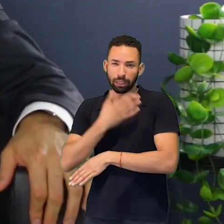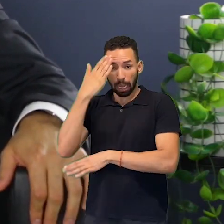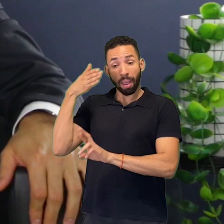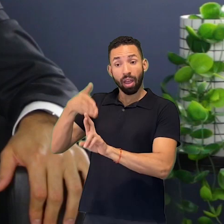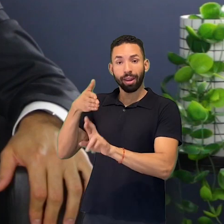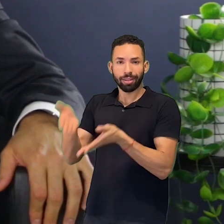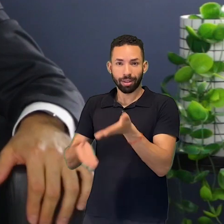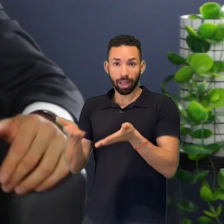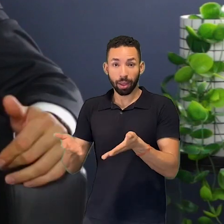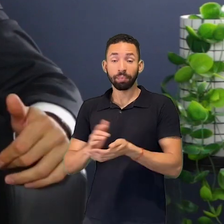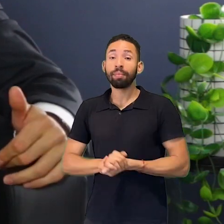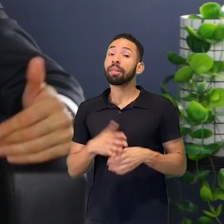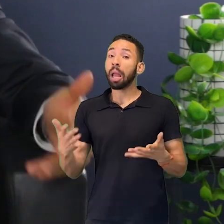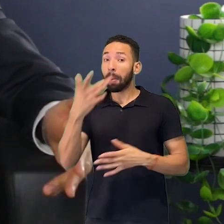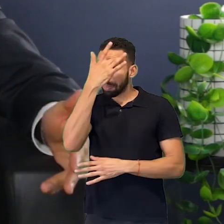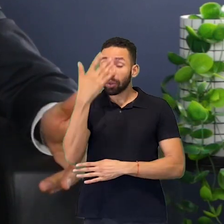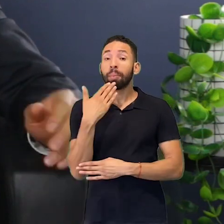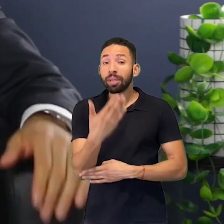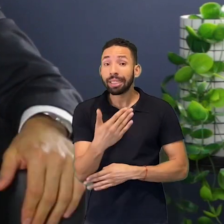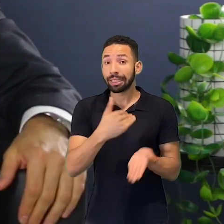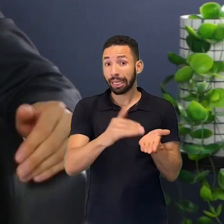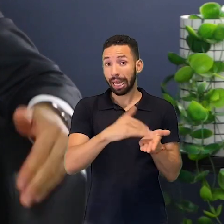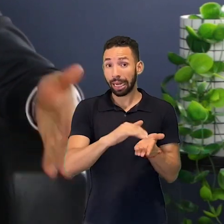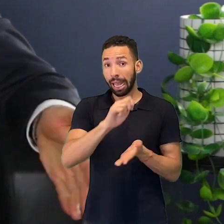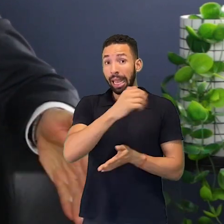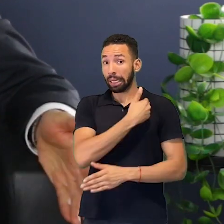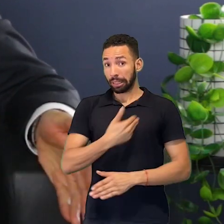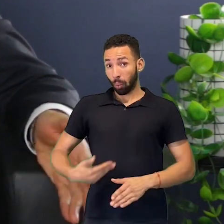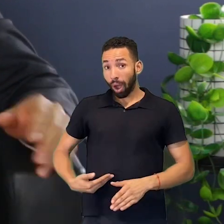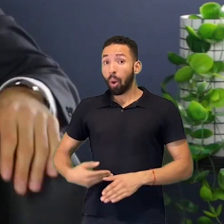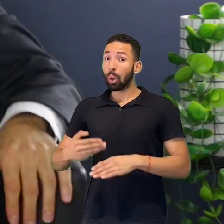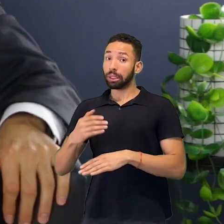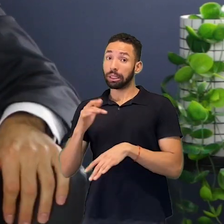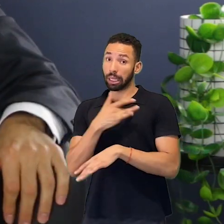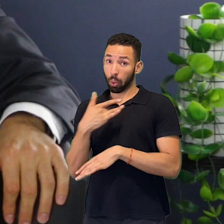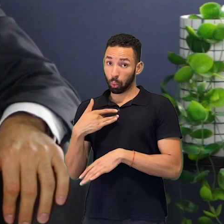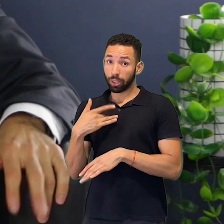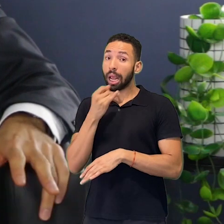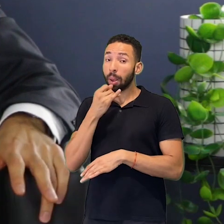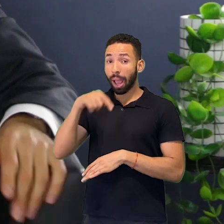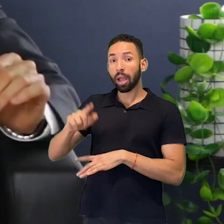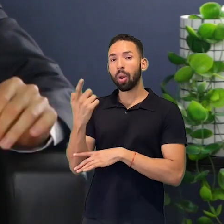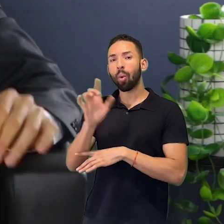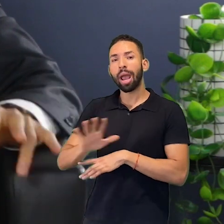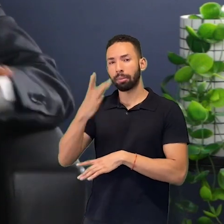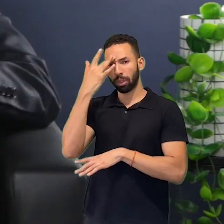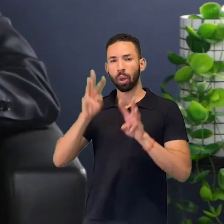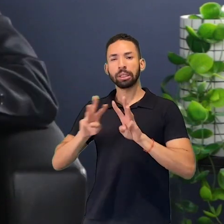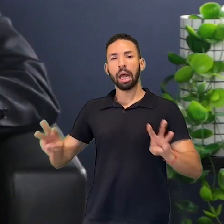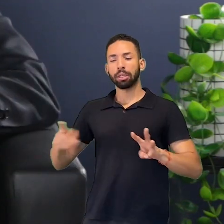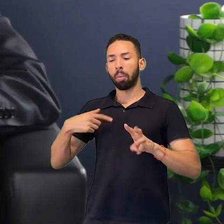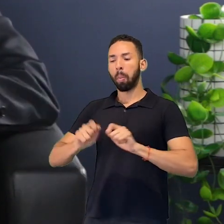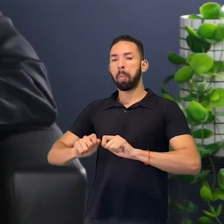referência. Então ela vai solicitar para a Secretaria Estadual de Saúde. No caso aqui do estado de Goiás, ela